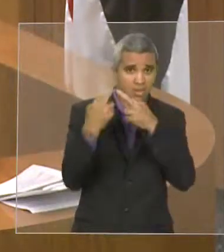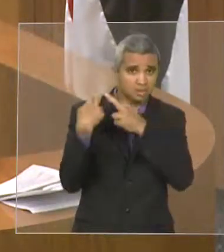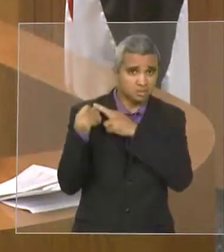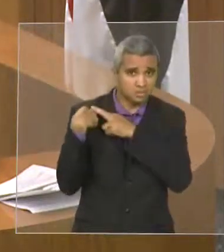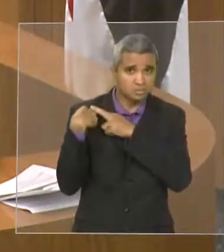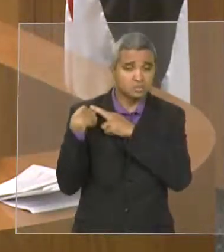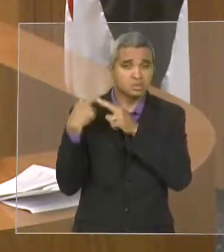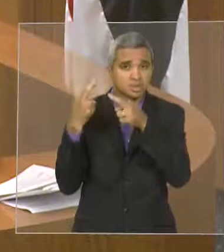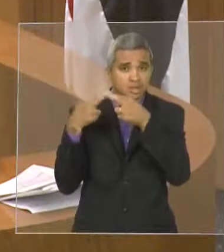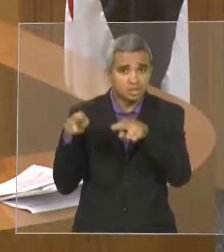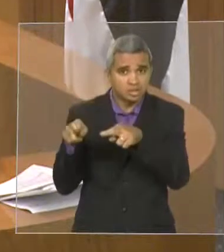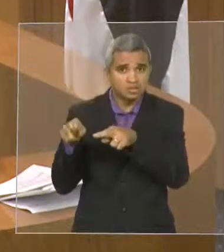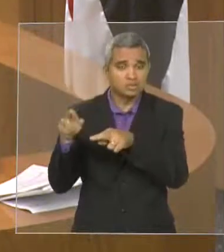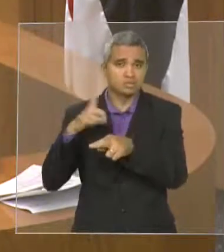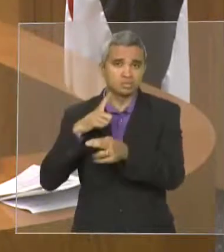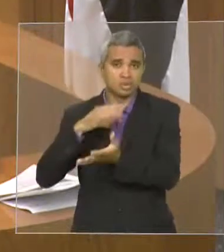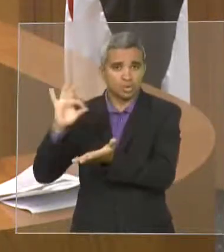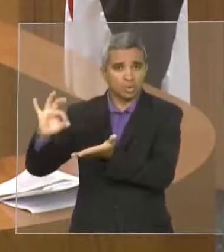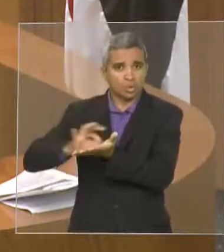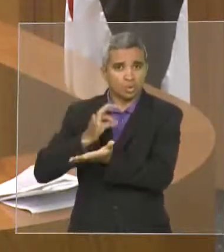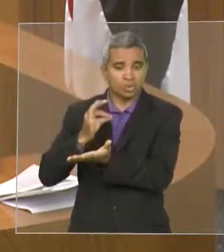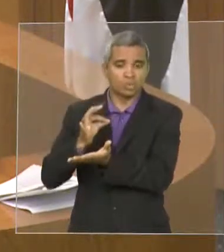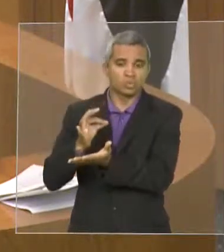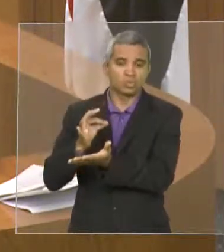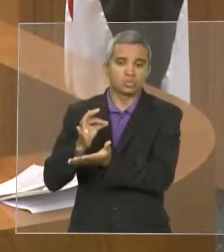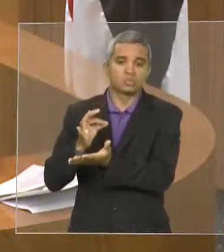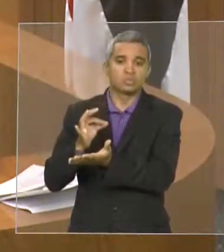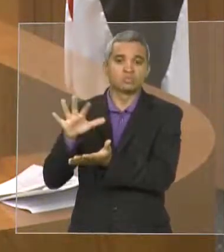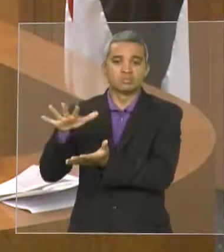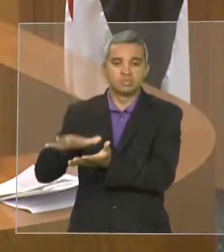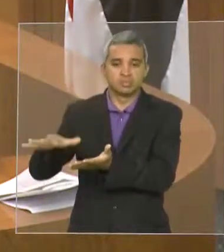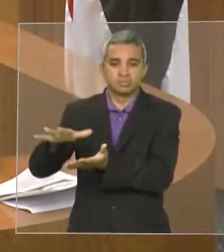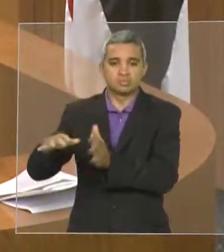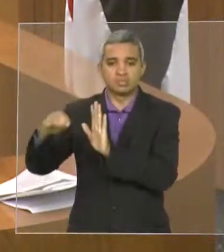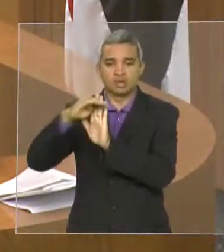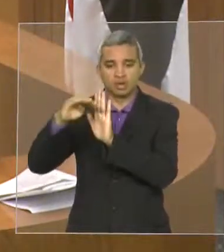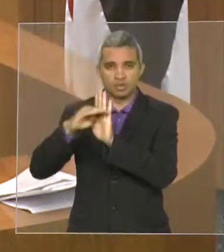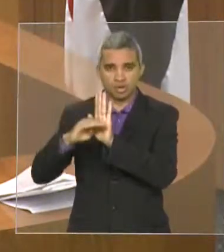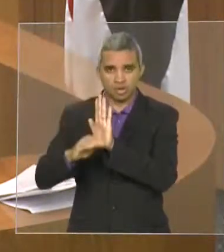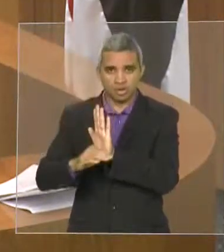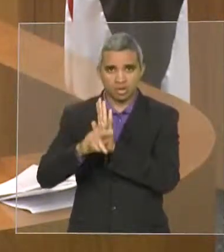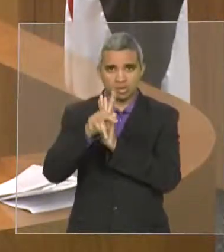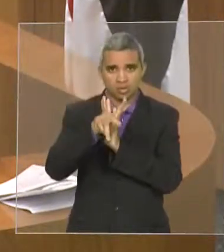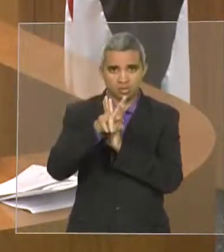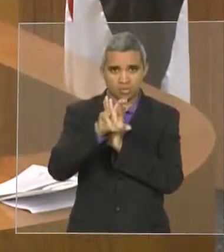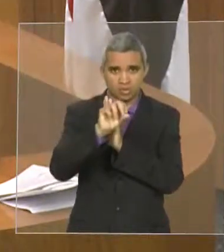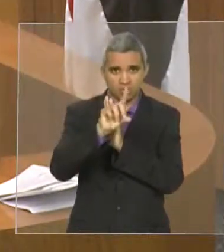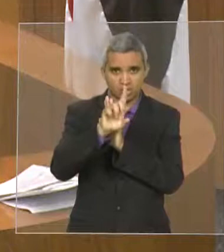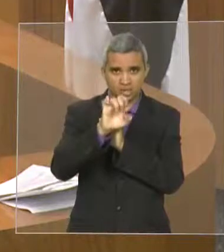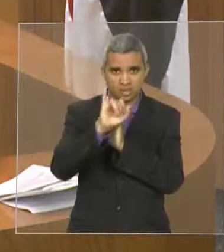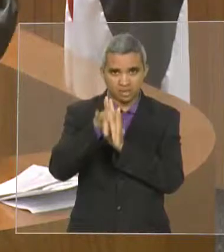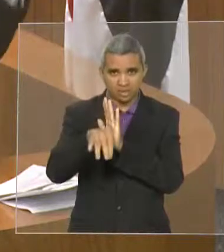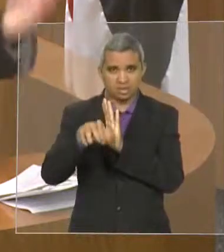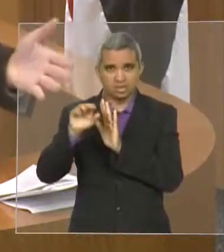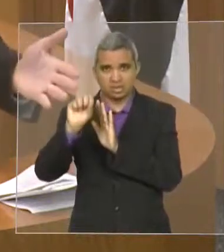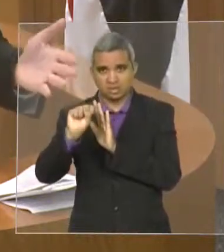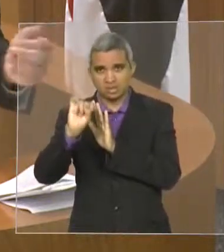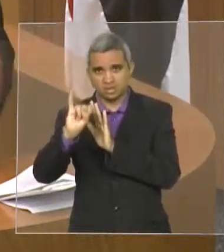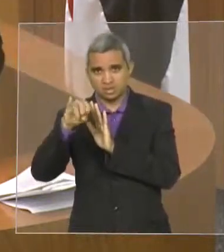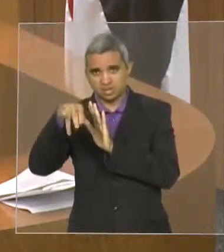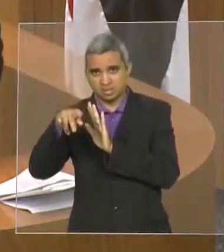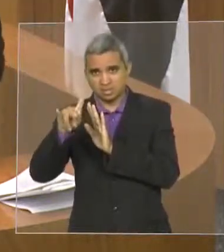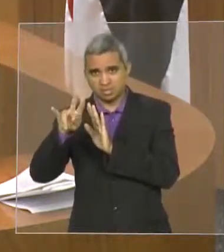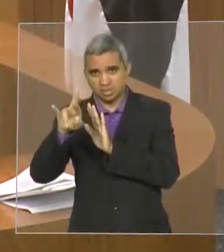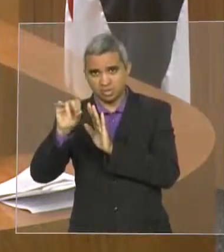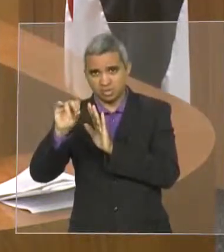contratos formalizados no âmbito dos programas PRODEIN, 5Ex, ProMaranhão e Mais Empresa. Portanto, senhores